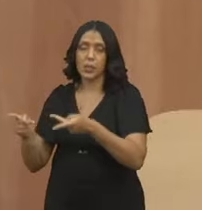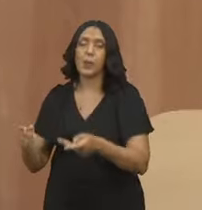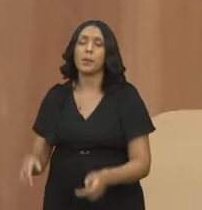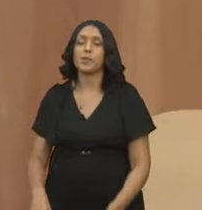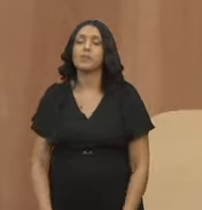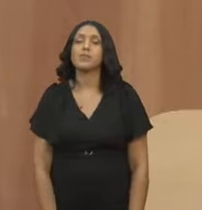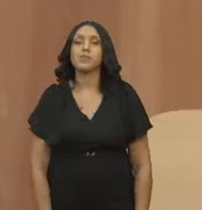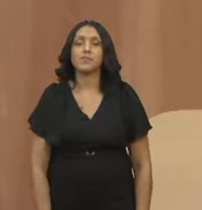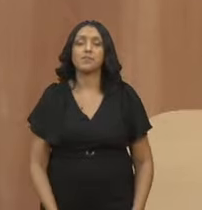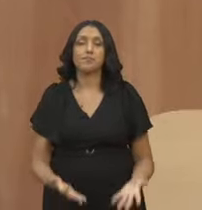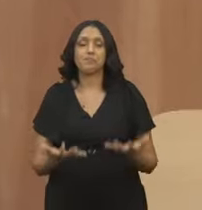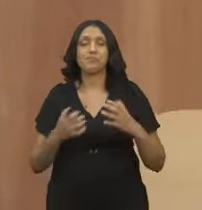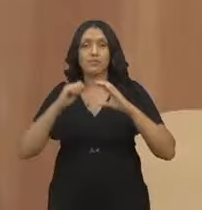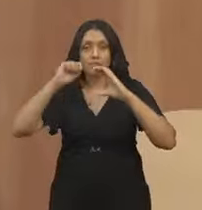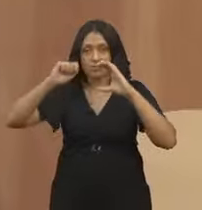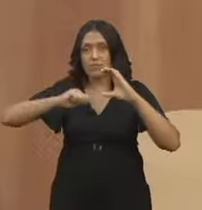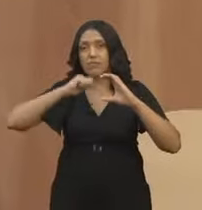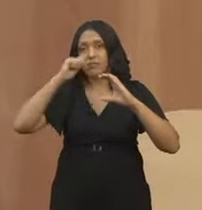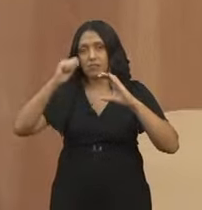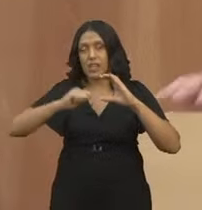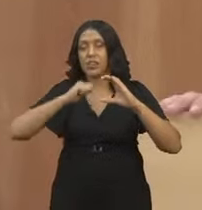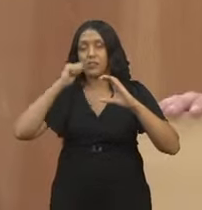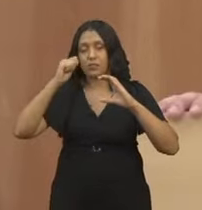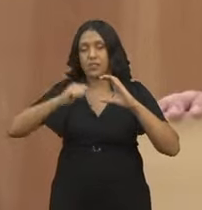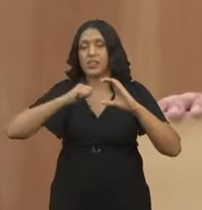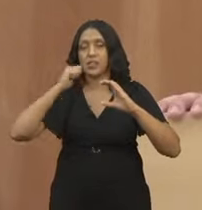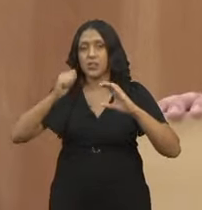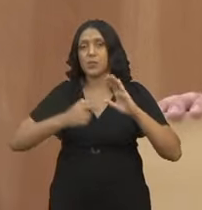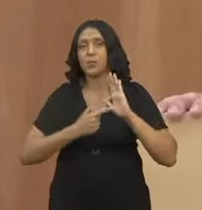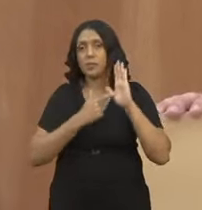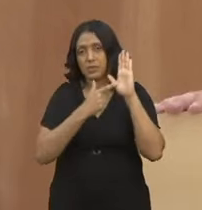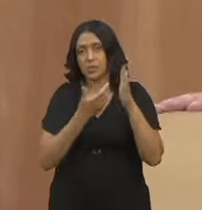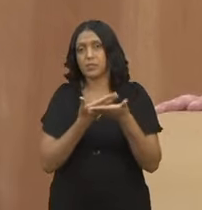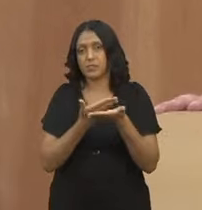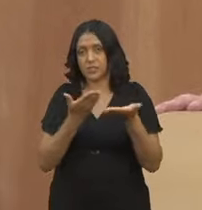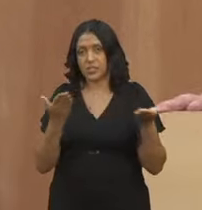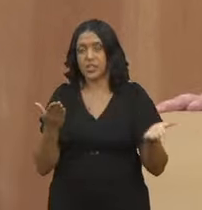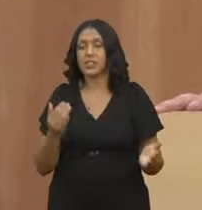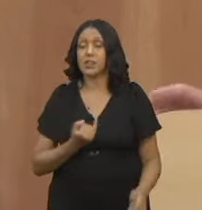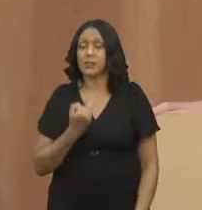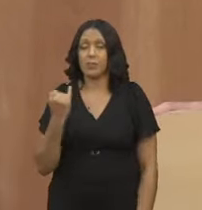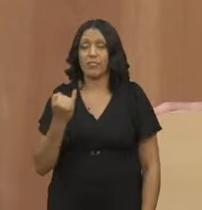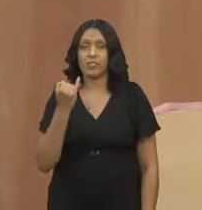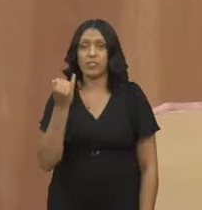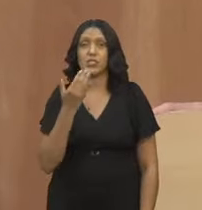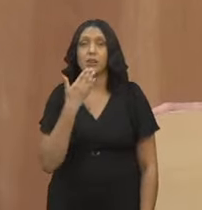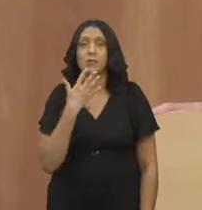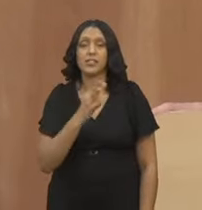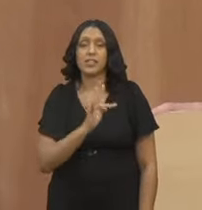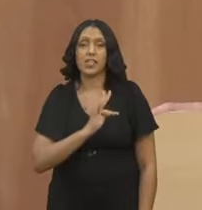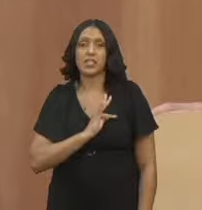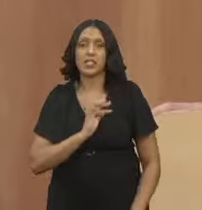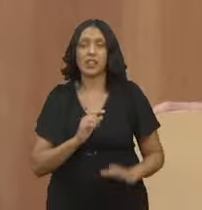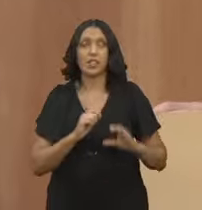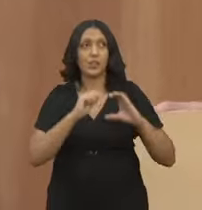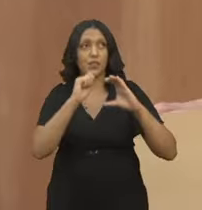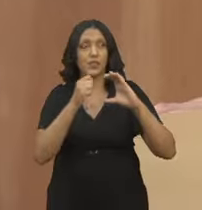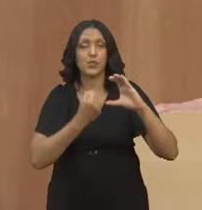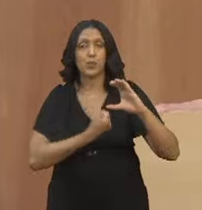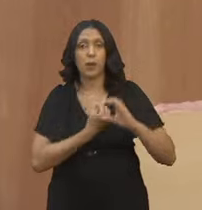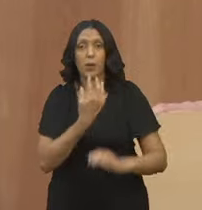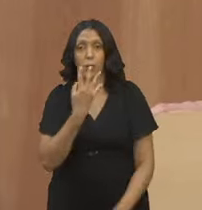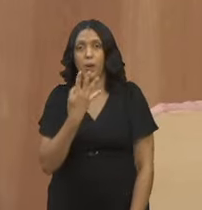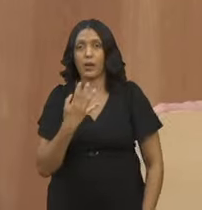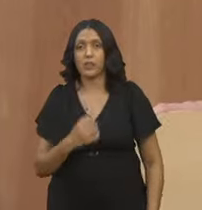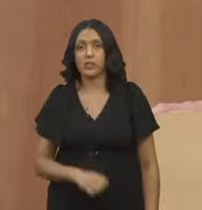Quero agora mostrar alguns vídeos dessa semana que eu acho que são importantes. O primeiro vídeo que eu vou pedir para vocês, técnica, é o vídeo 4, da Diogo